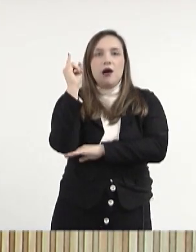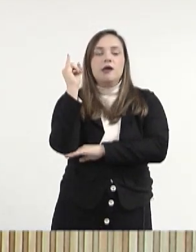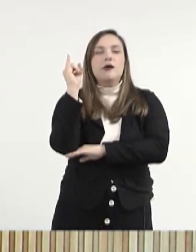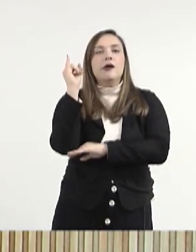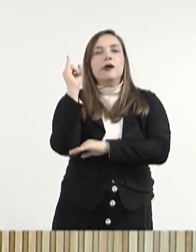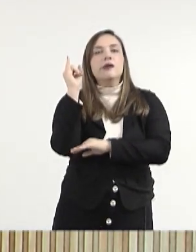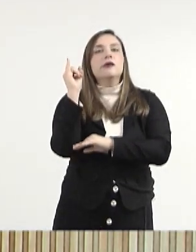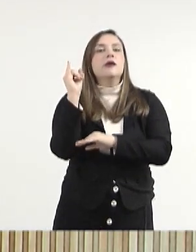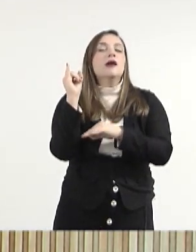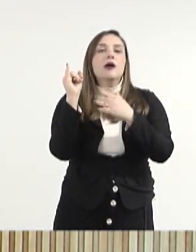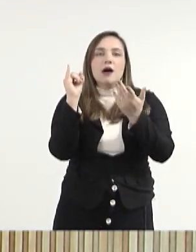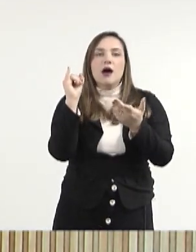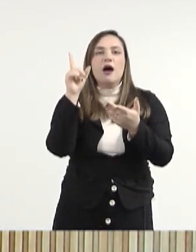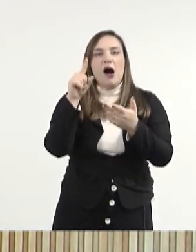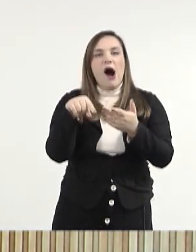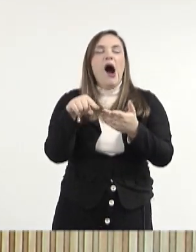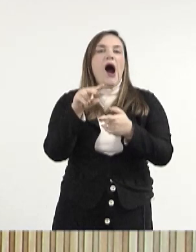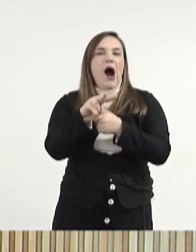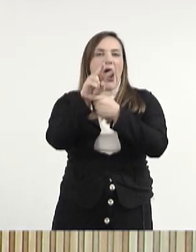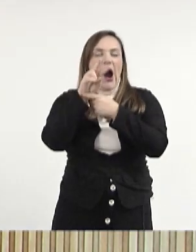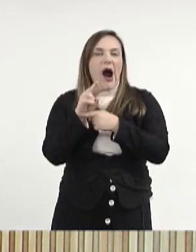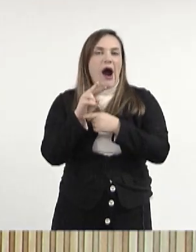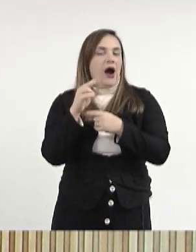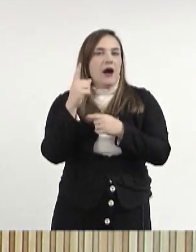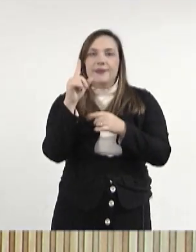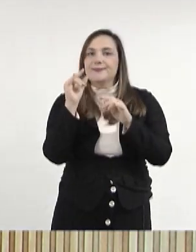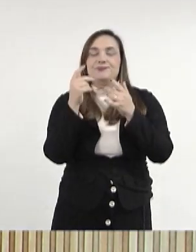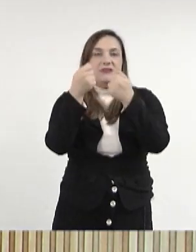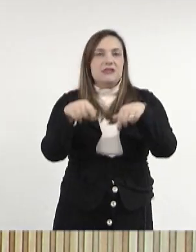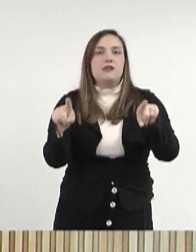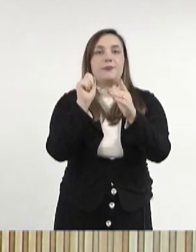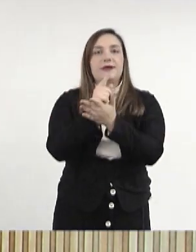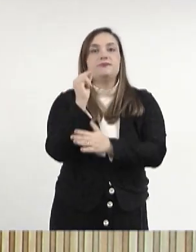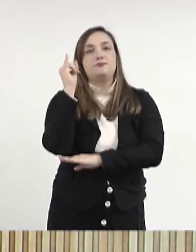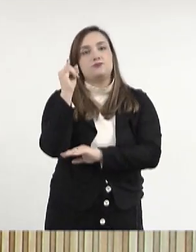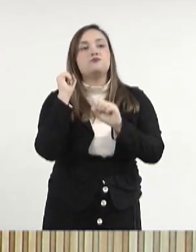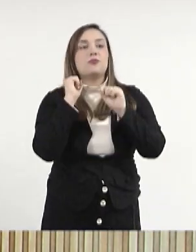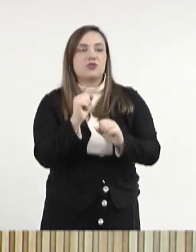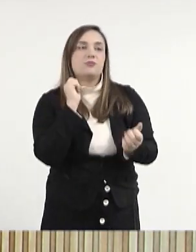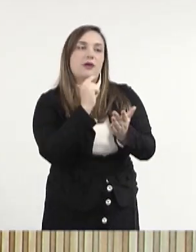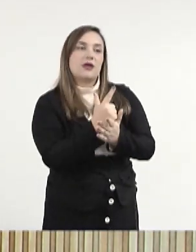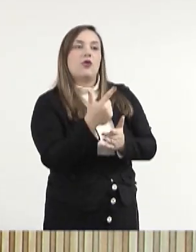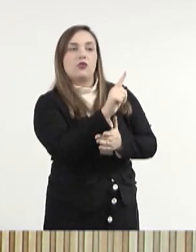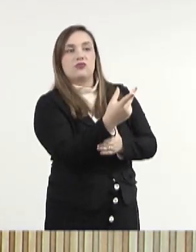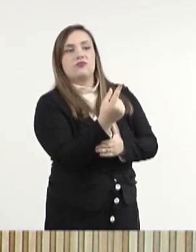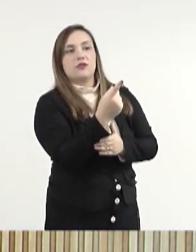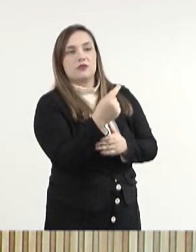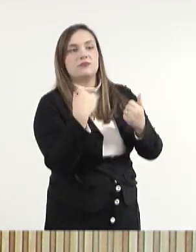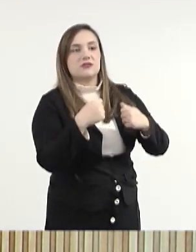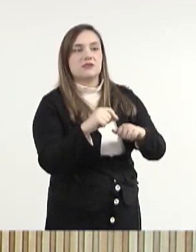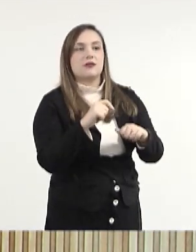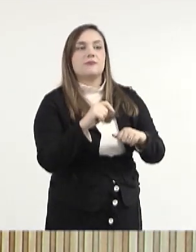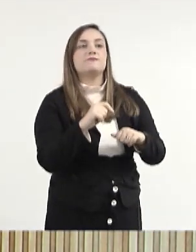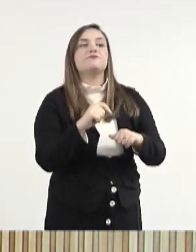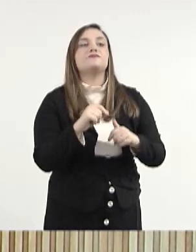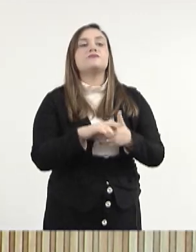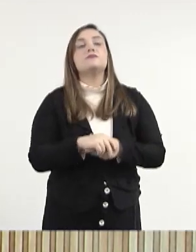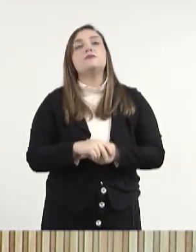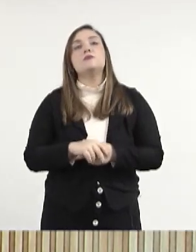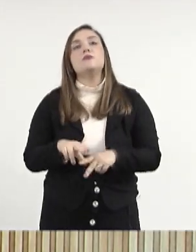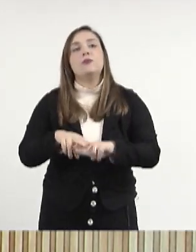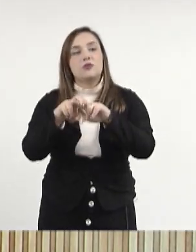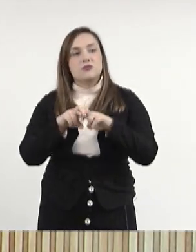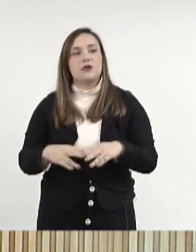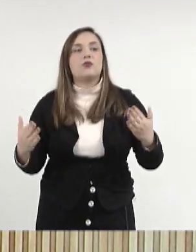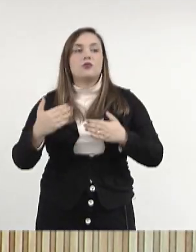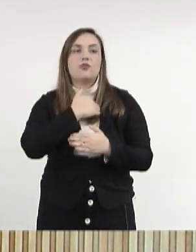pagou na importação viram créditos fiscais que ela pode usar para abater outras taxas que ela tem que pagar para o governo do estado. Então, o governo